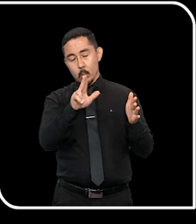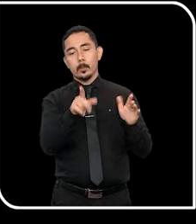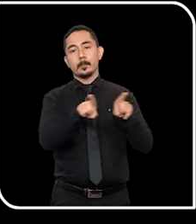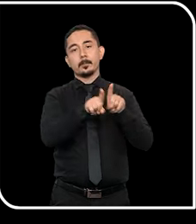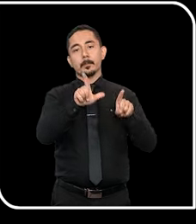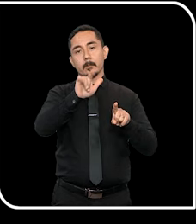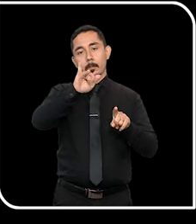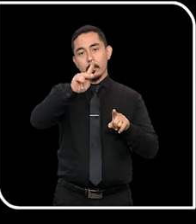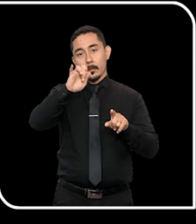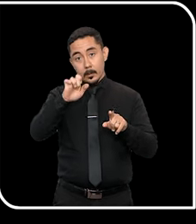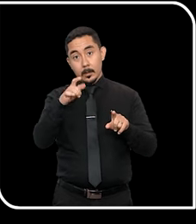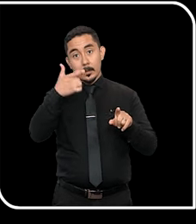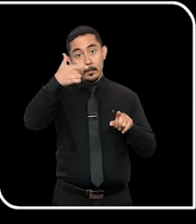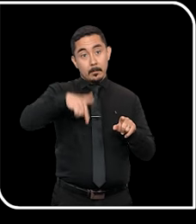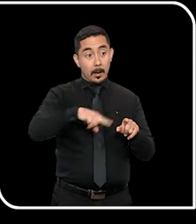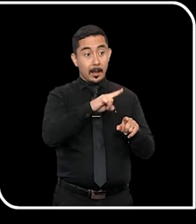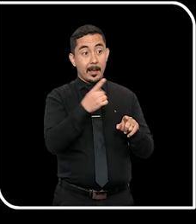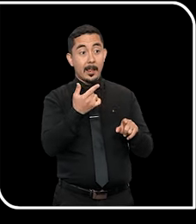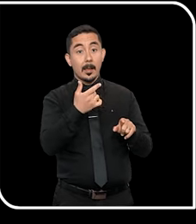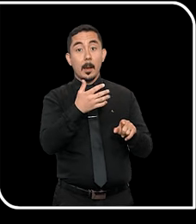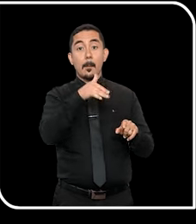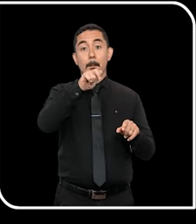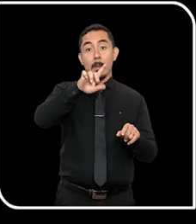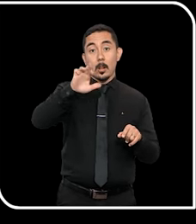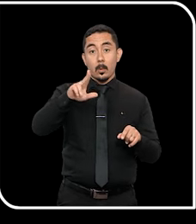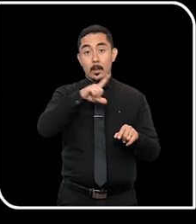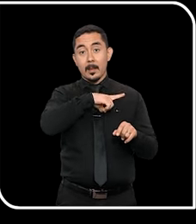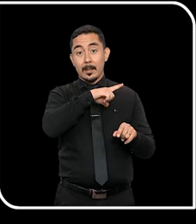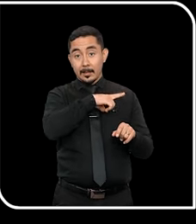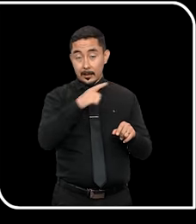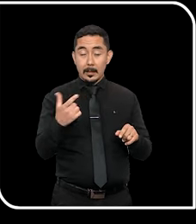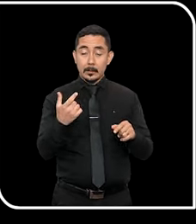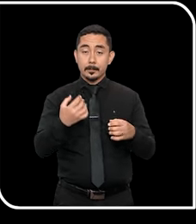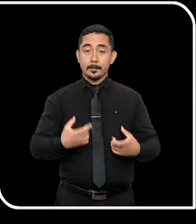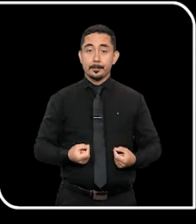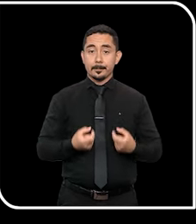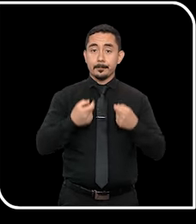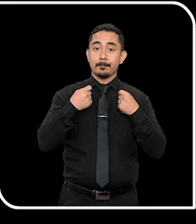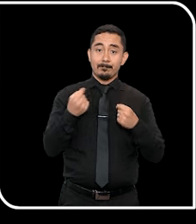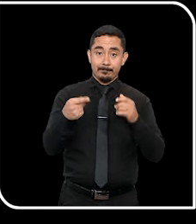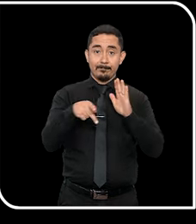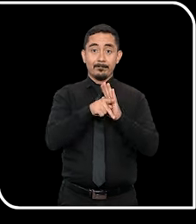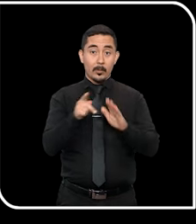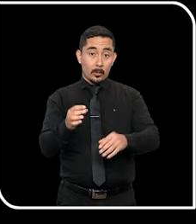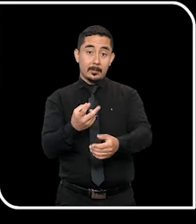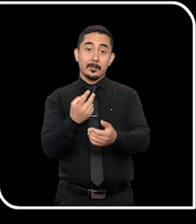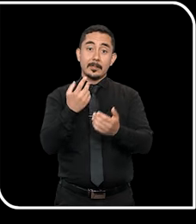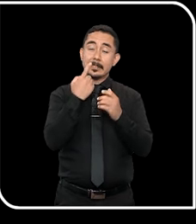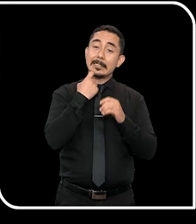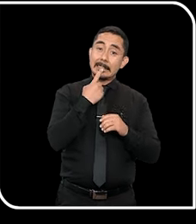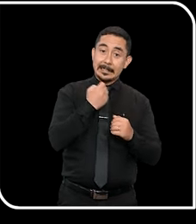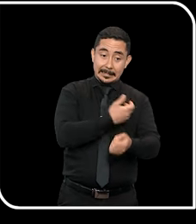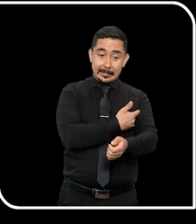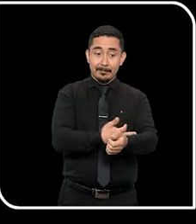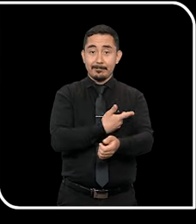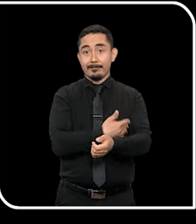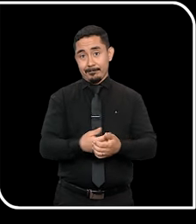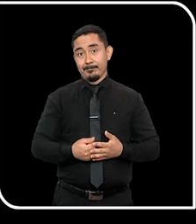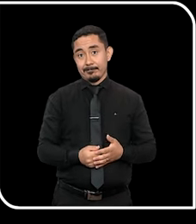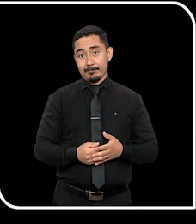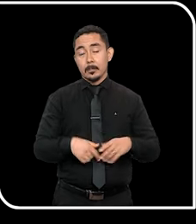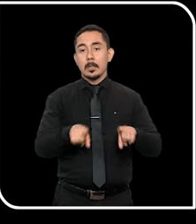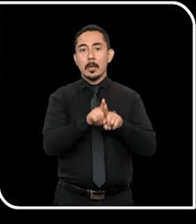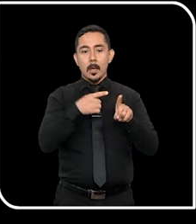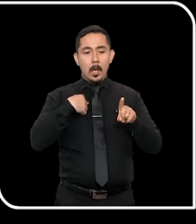João e a minha filha mais velha Malu foi diagnosticada com leucemia quando eu est durante o tratamento dela eu me vi